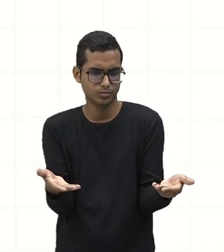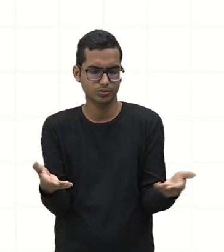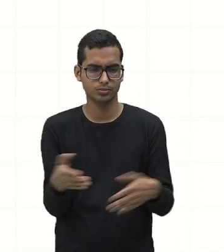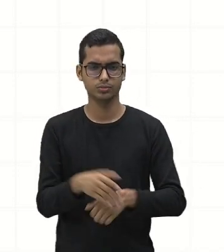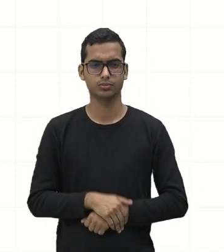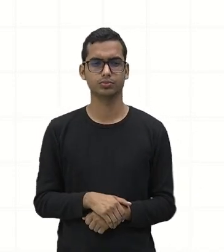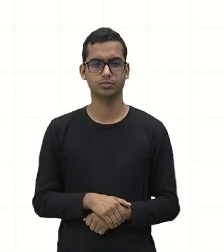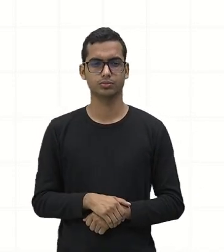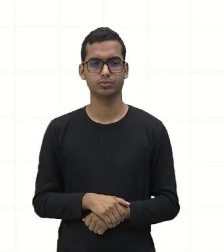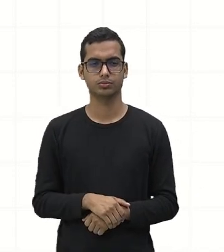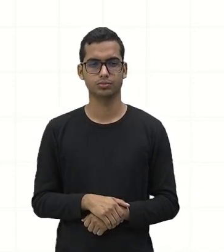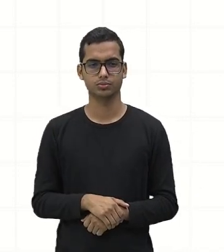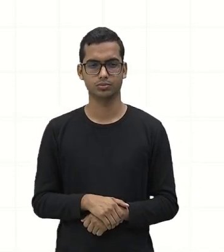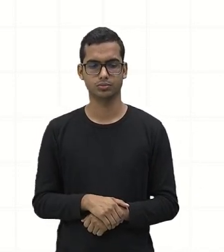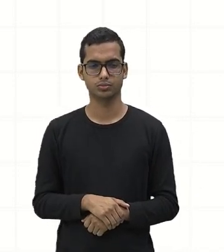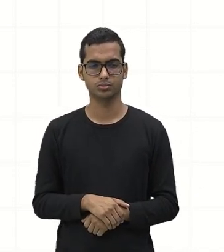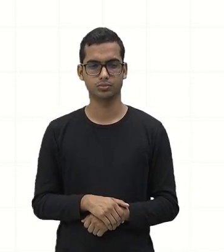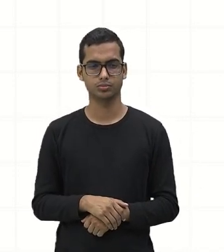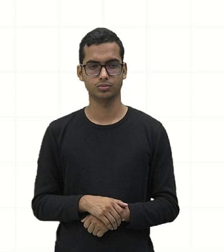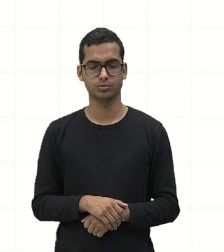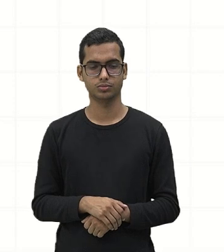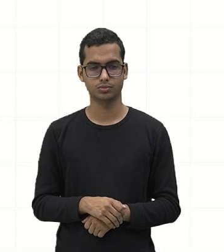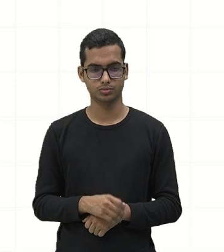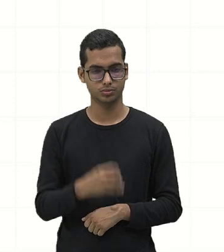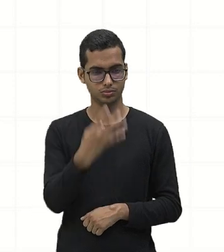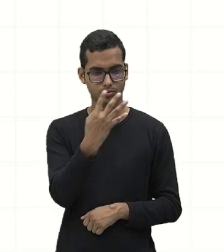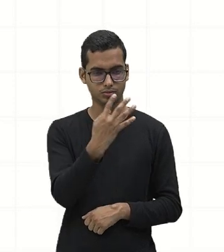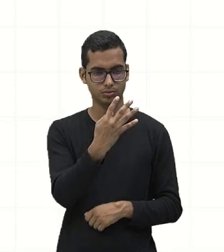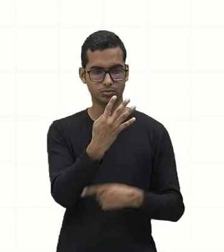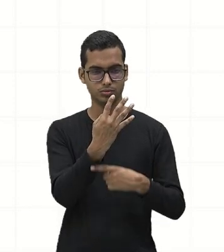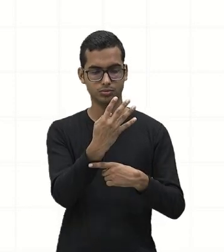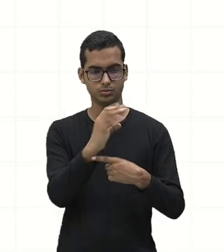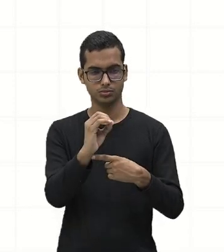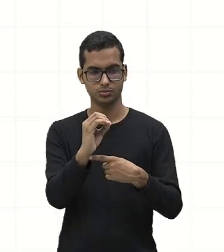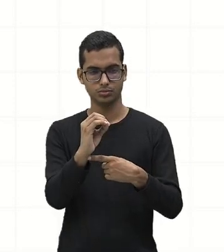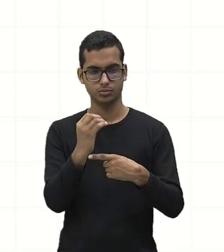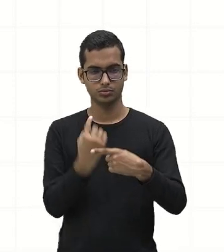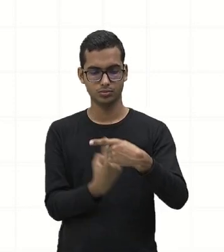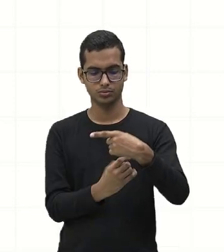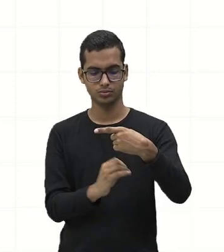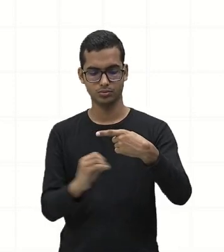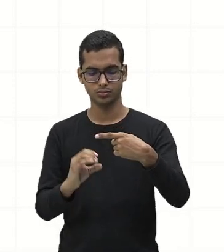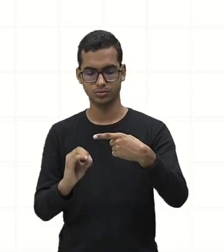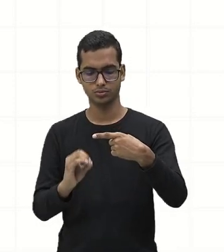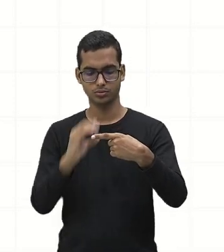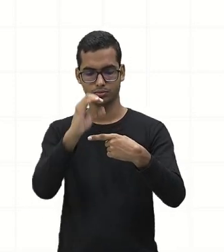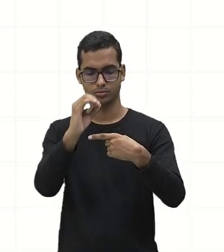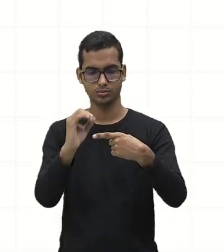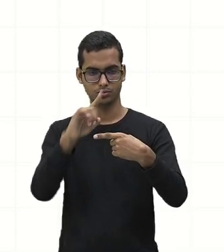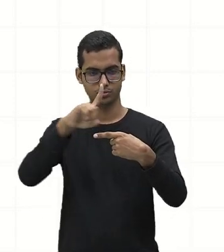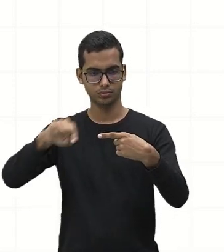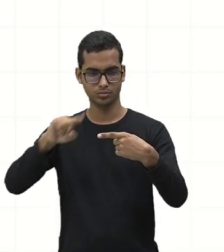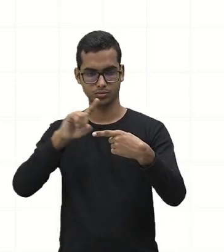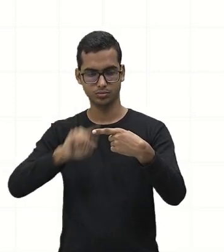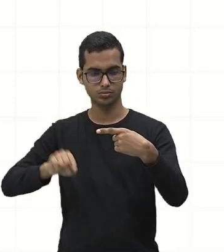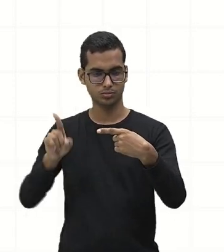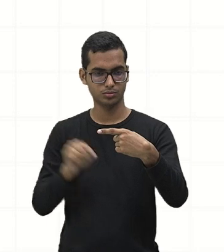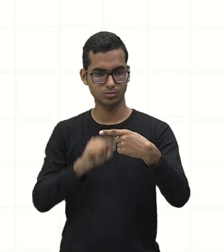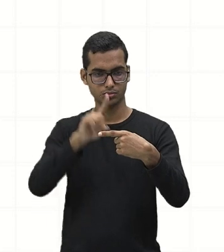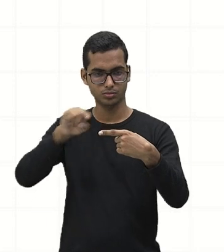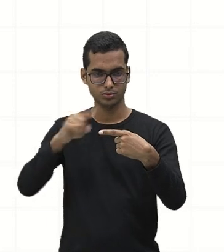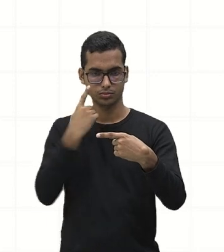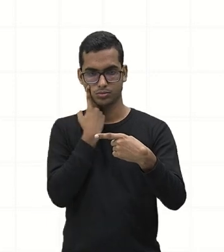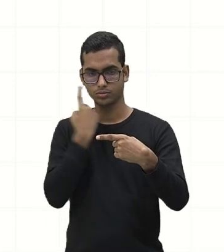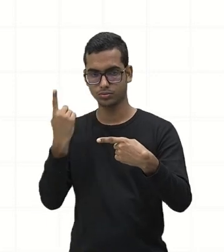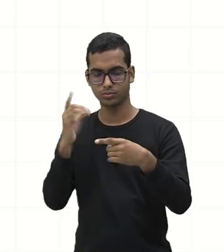esse zero com esse. E aí eu posso, como são proporcionais, vale o teorema da proporcionalidade. Então, o